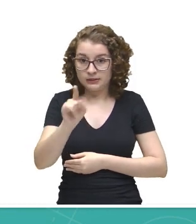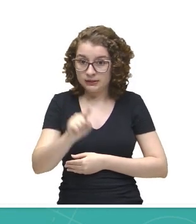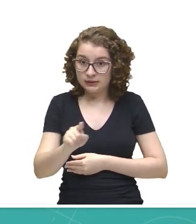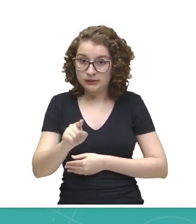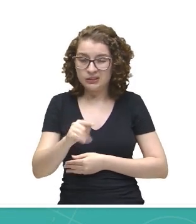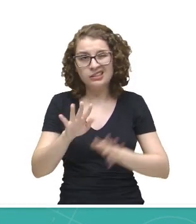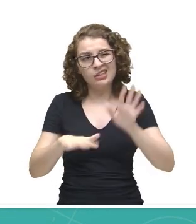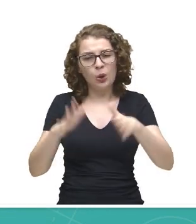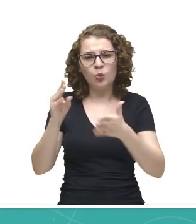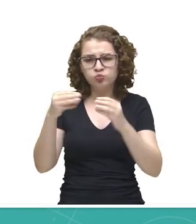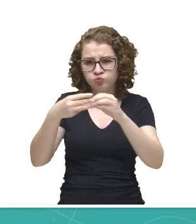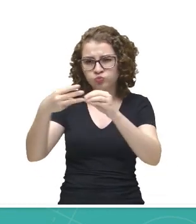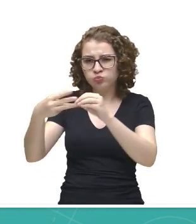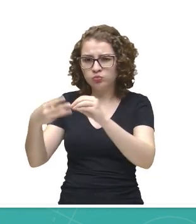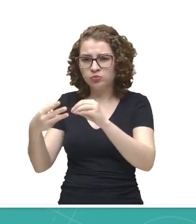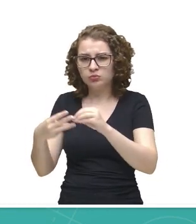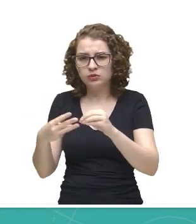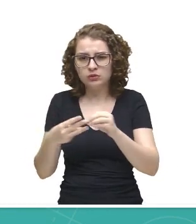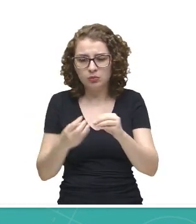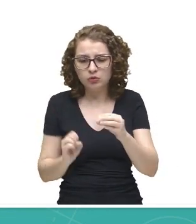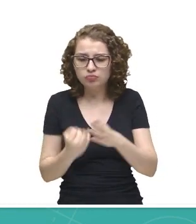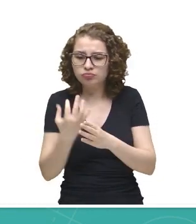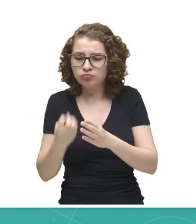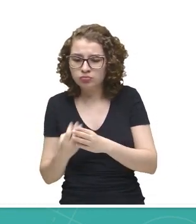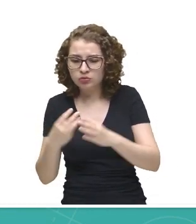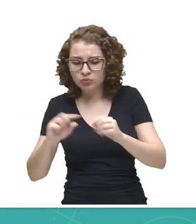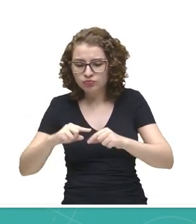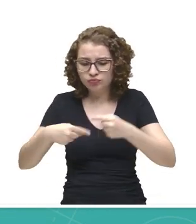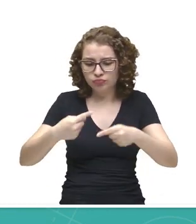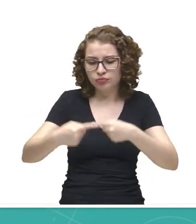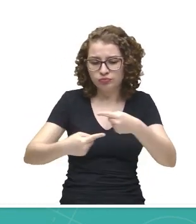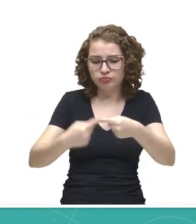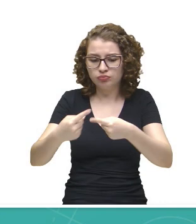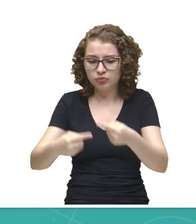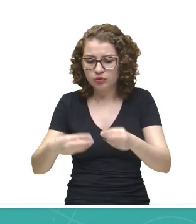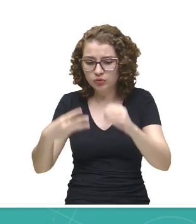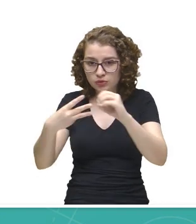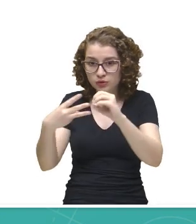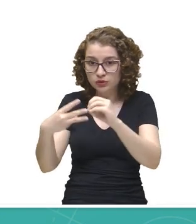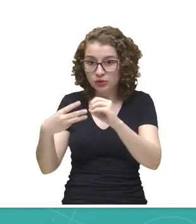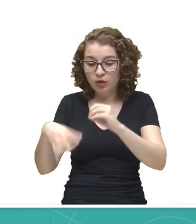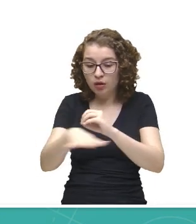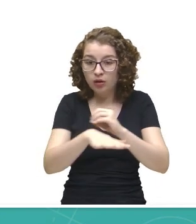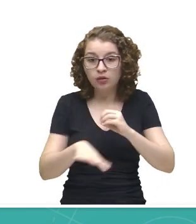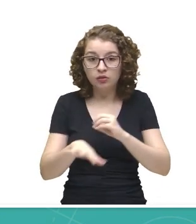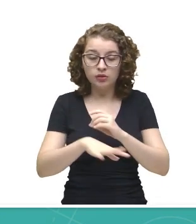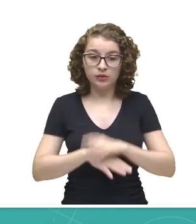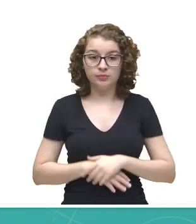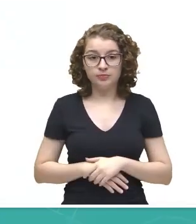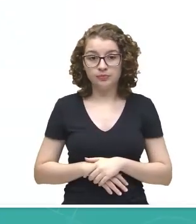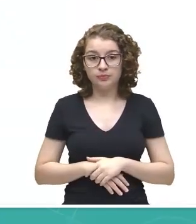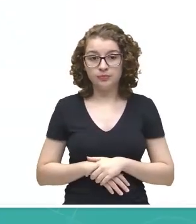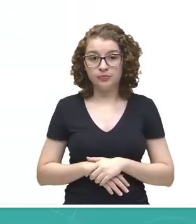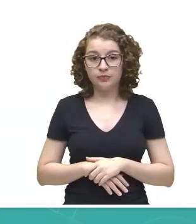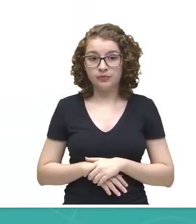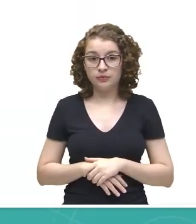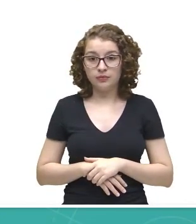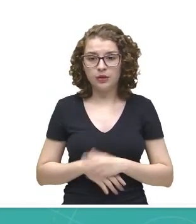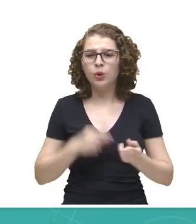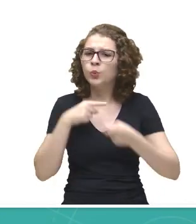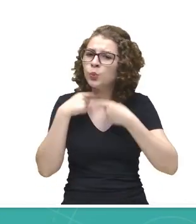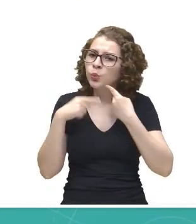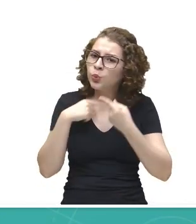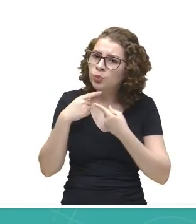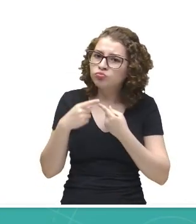desse tecido são produzidas localmente e permanecem no tecido conjuntivo. Tá? Então, espero que vocês tenham tirado as dúvidas